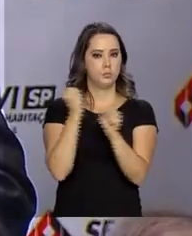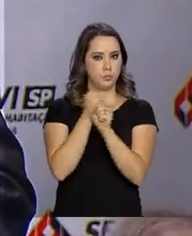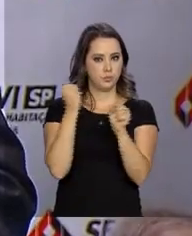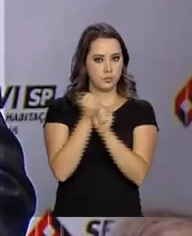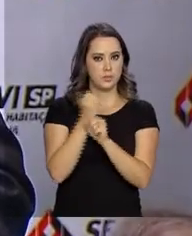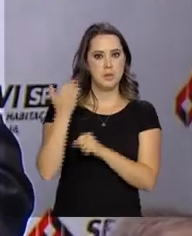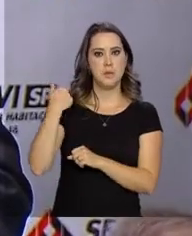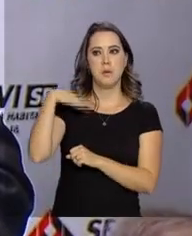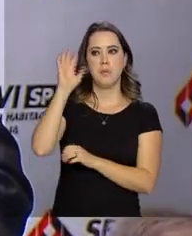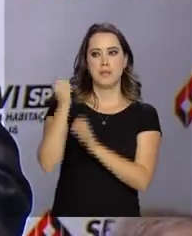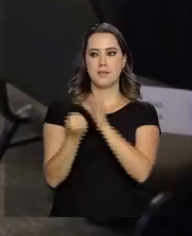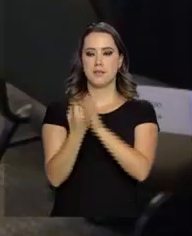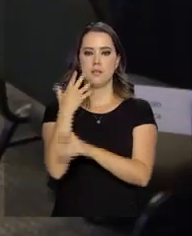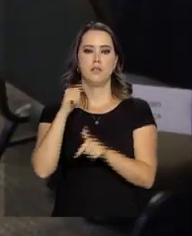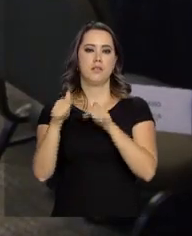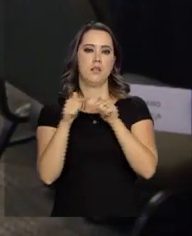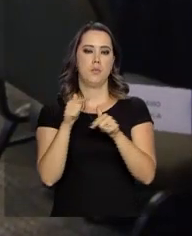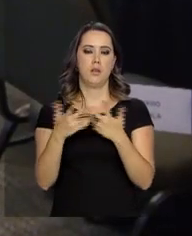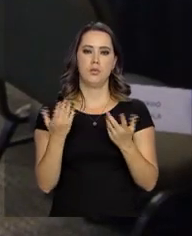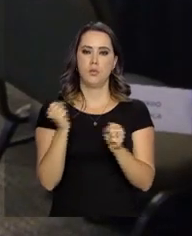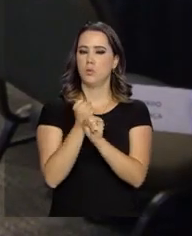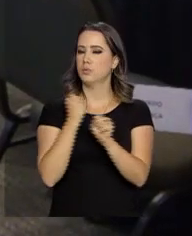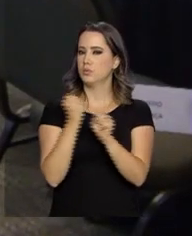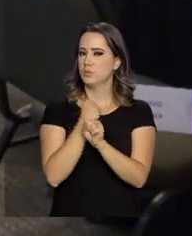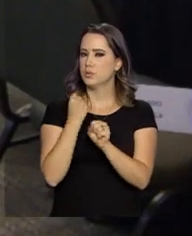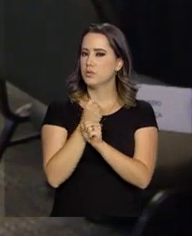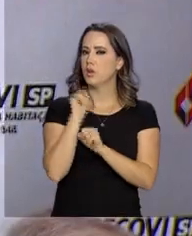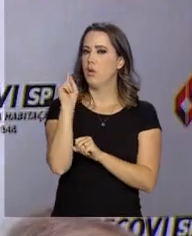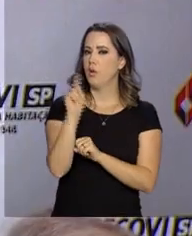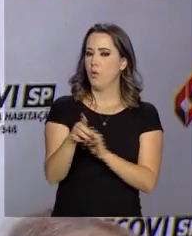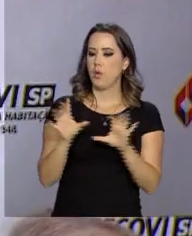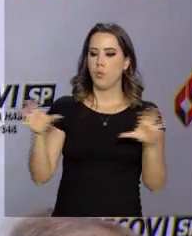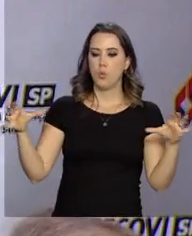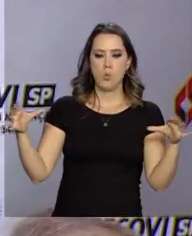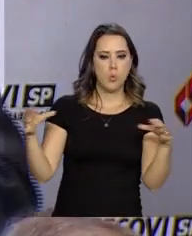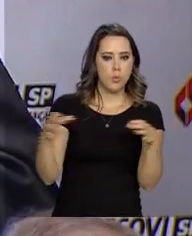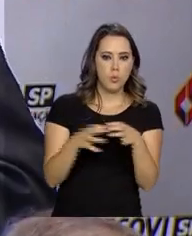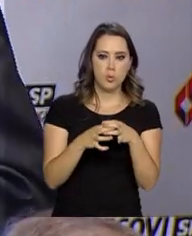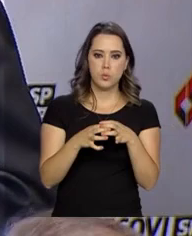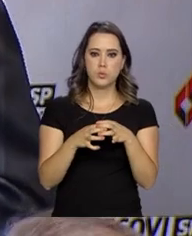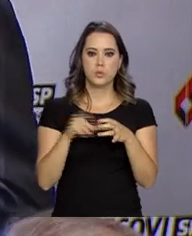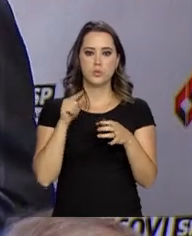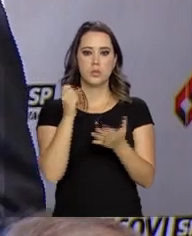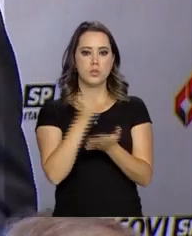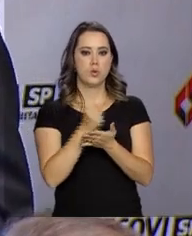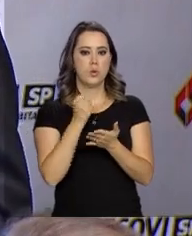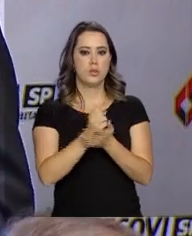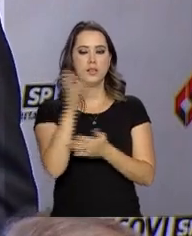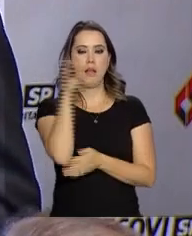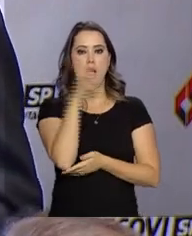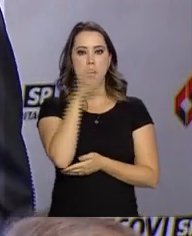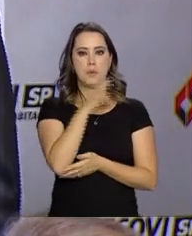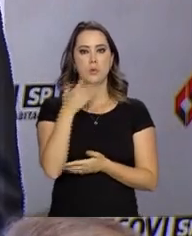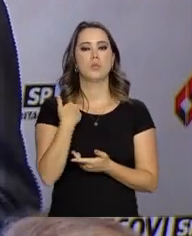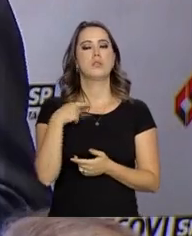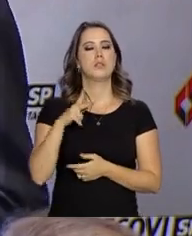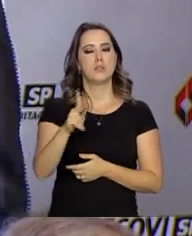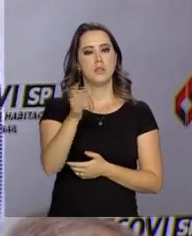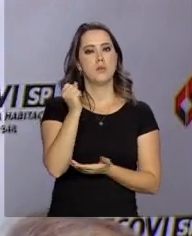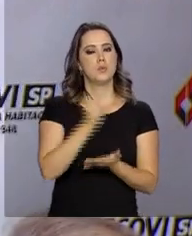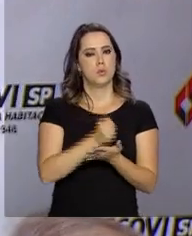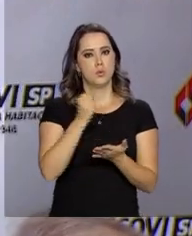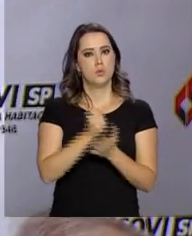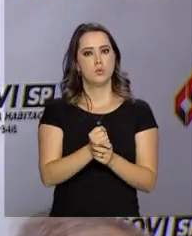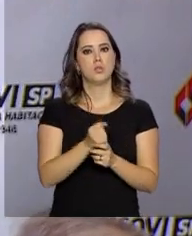emprega no nosso país construção civil é um em um setor que contrata muito rapidamente e sempre contrata